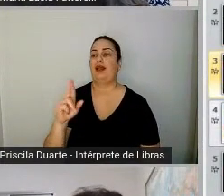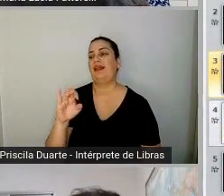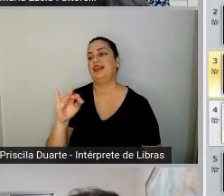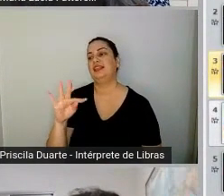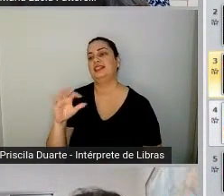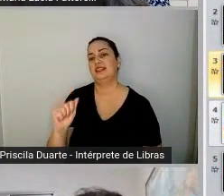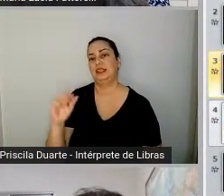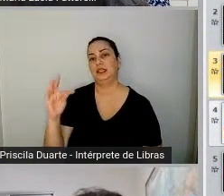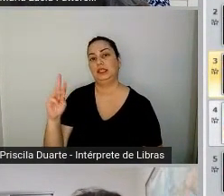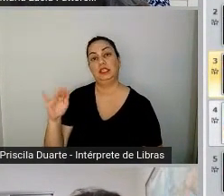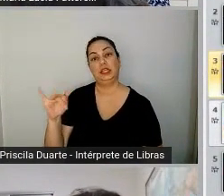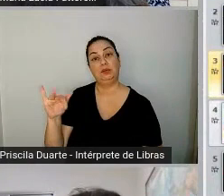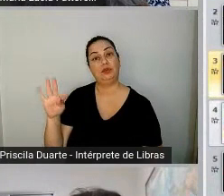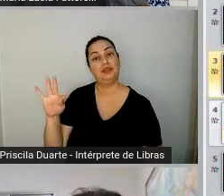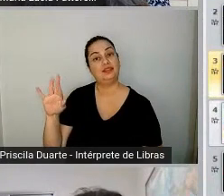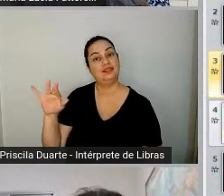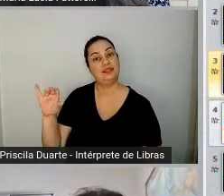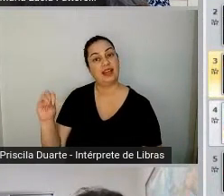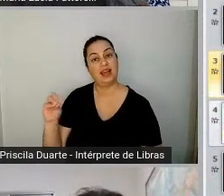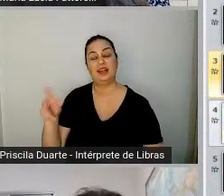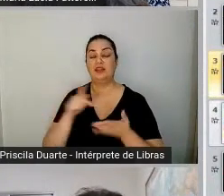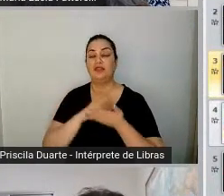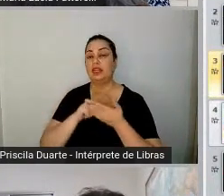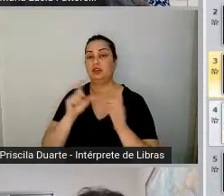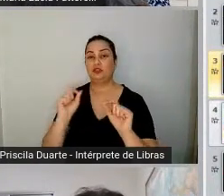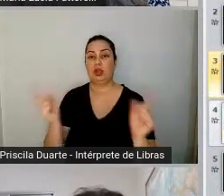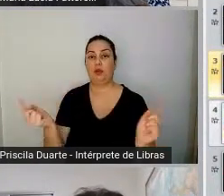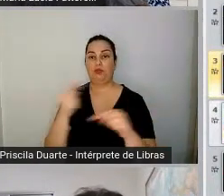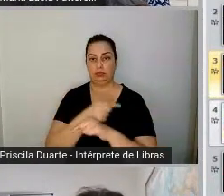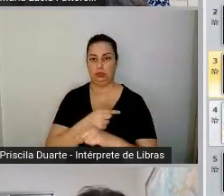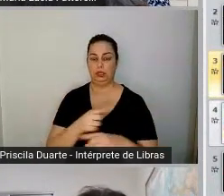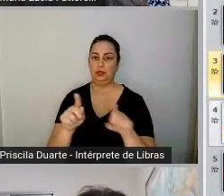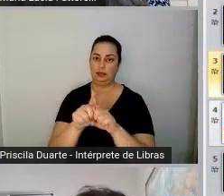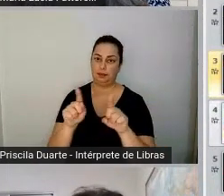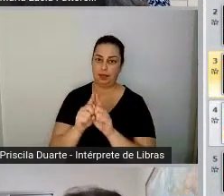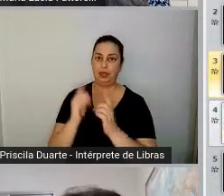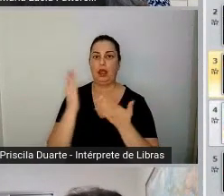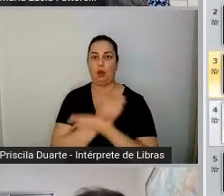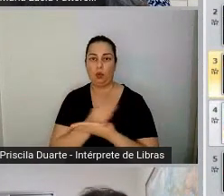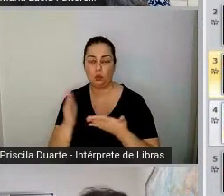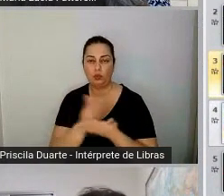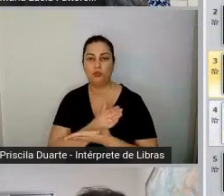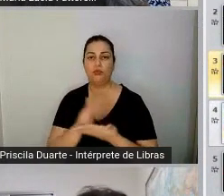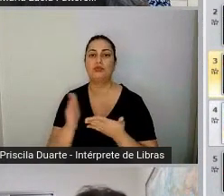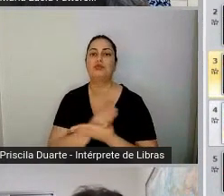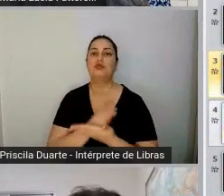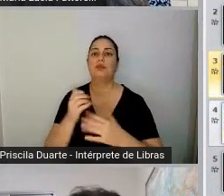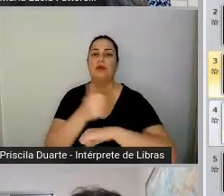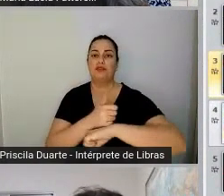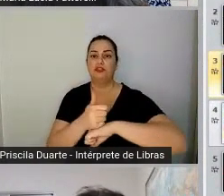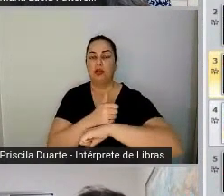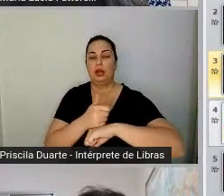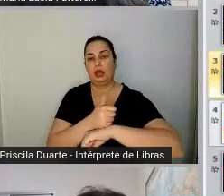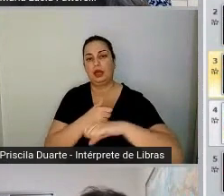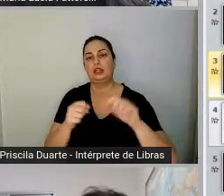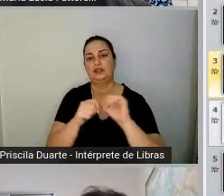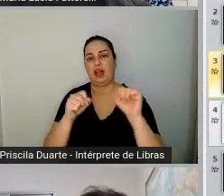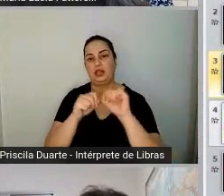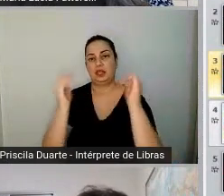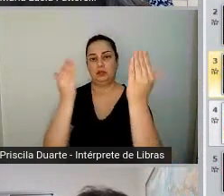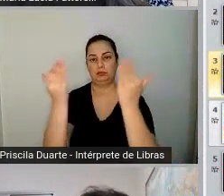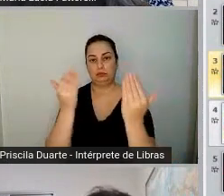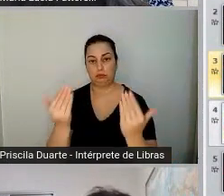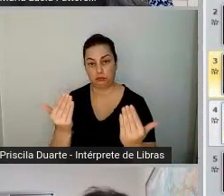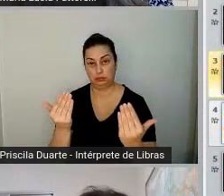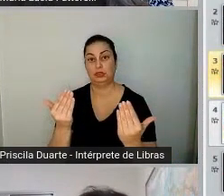E aí alguns também analistas, né, mais recentemente, né, estão vindo com um outro argumento, né,